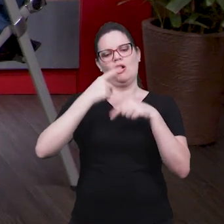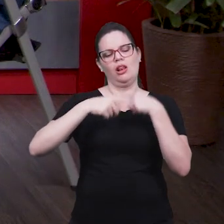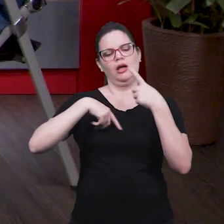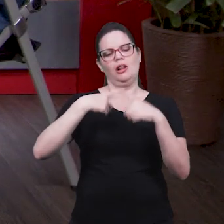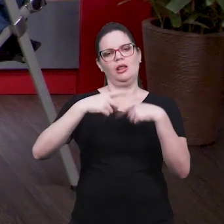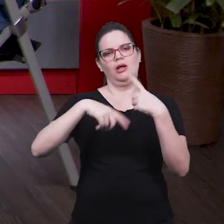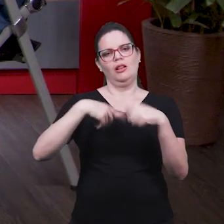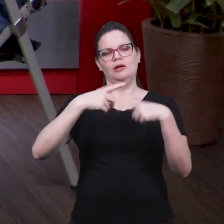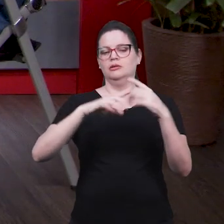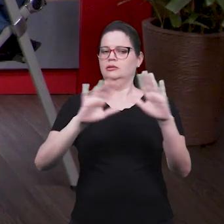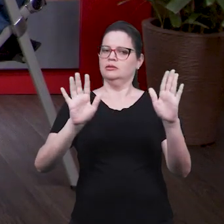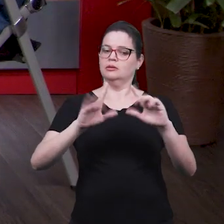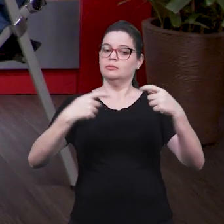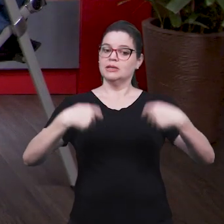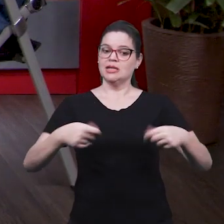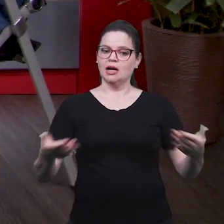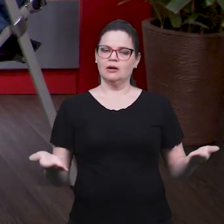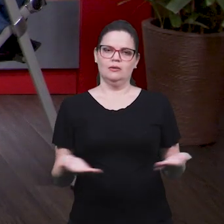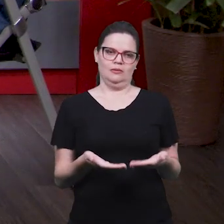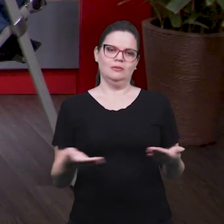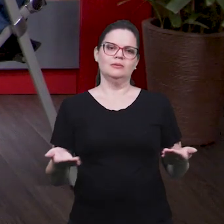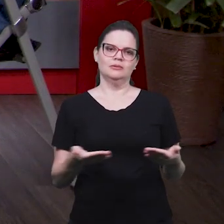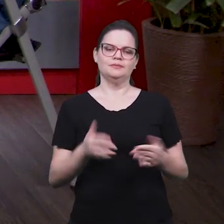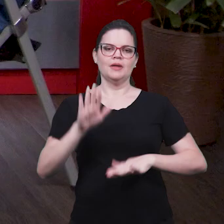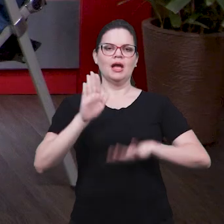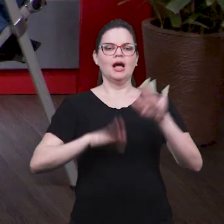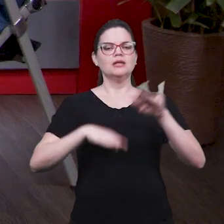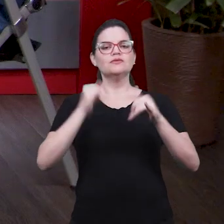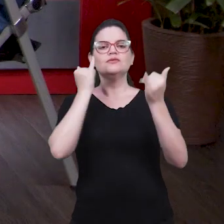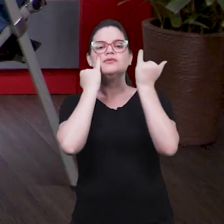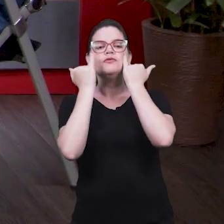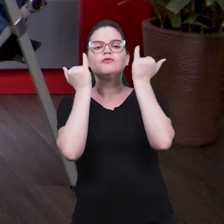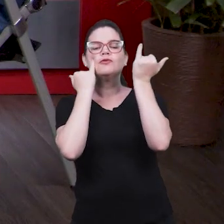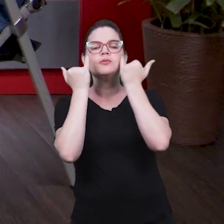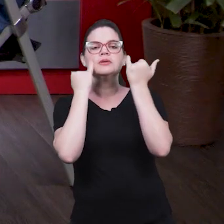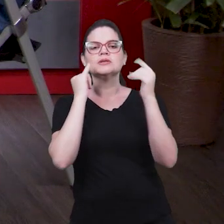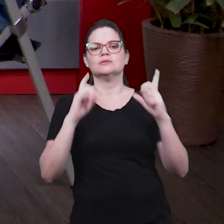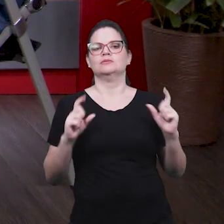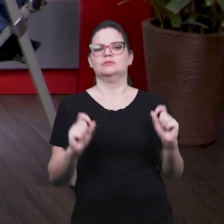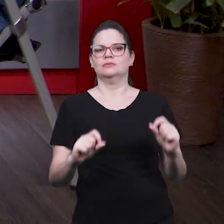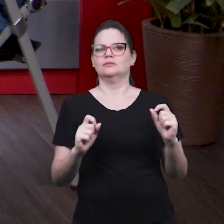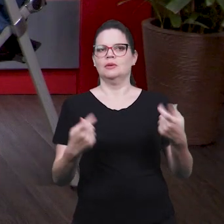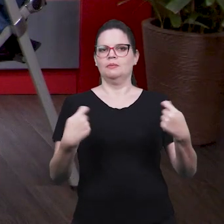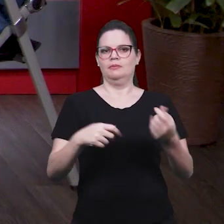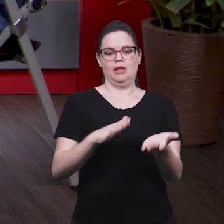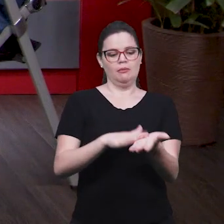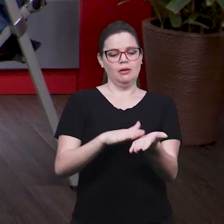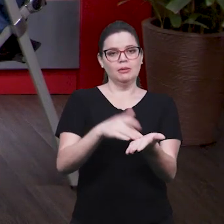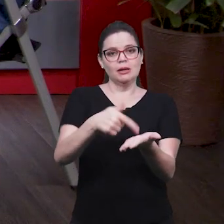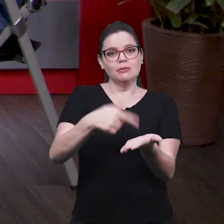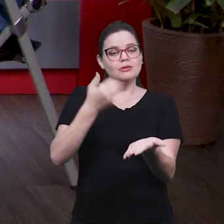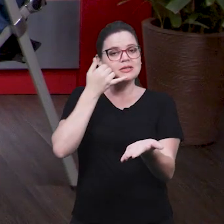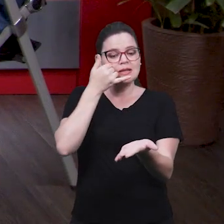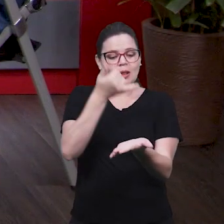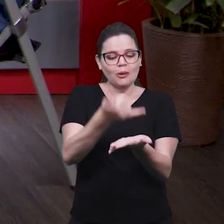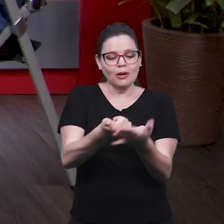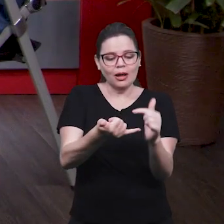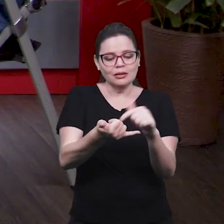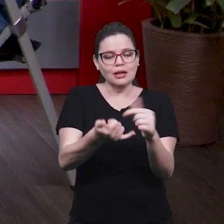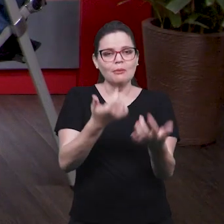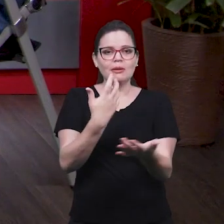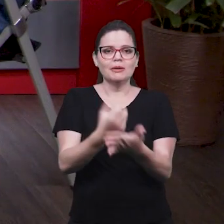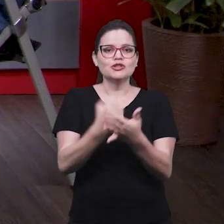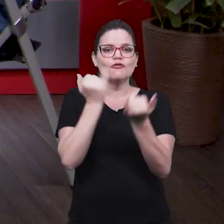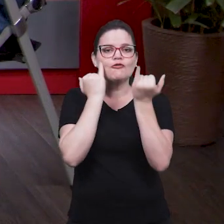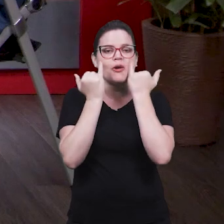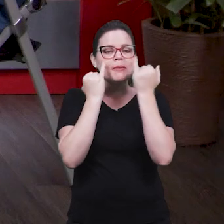última hora para poder correr atrás dos seus direitos. Às vezes são informações que estão na palma da mão, no celular,